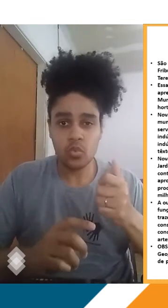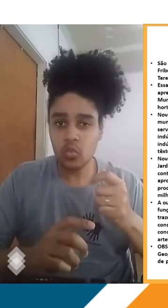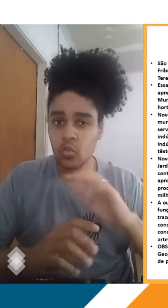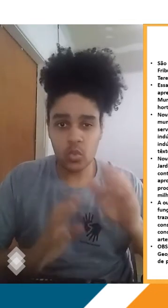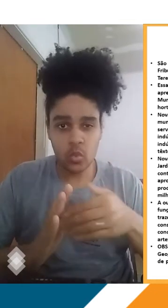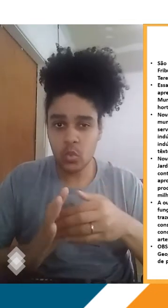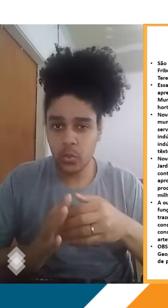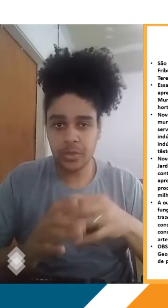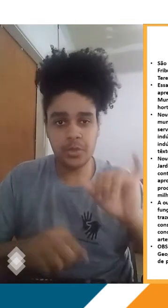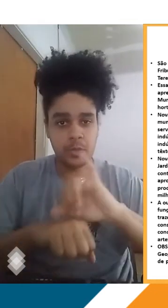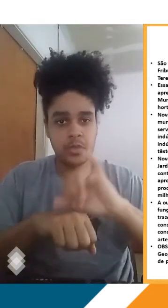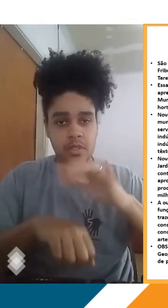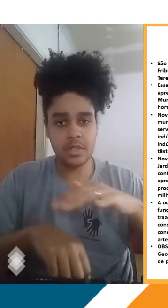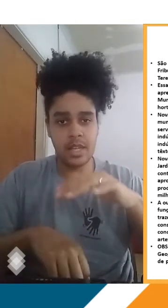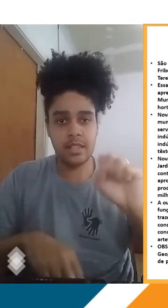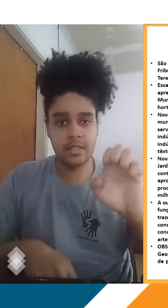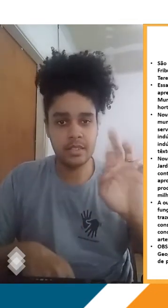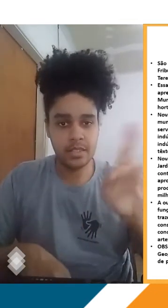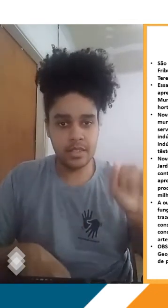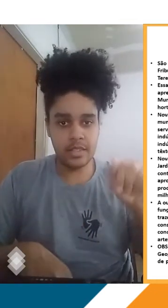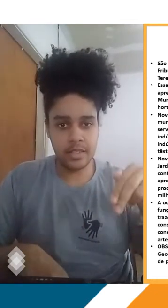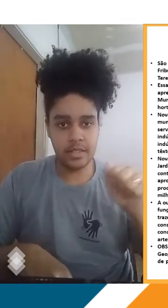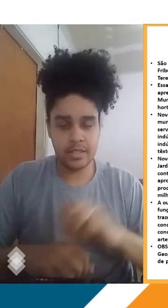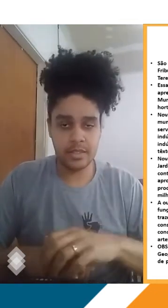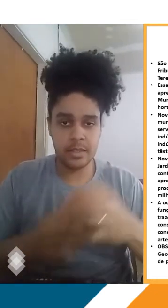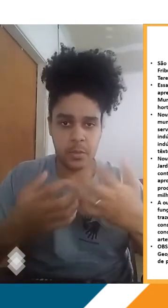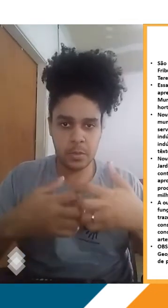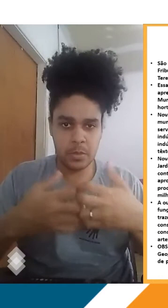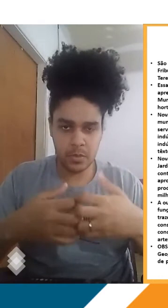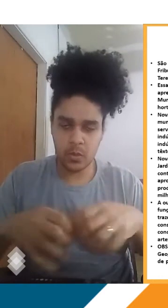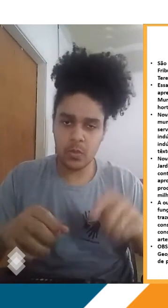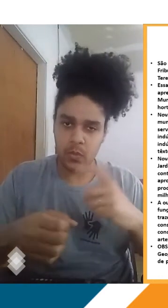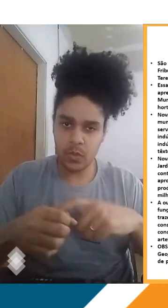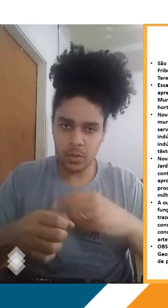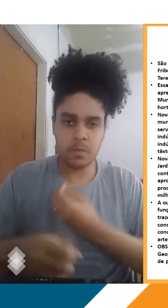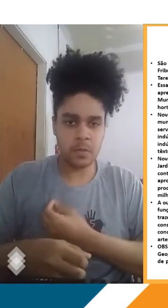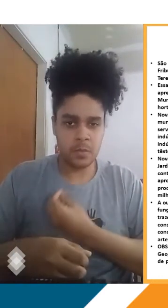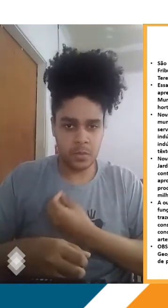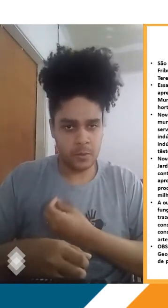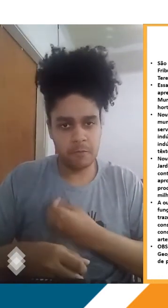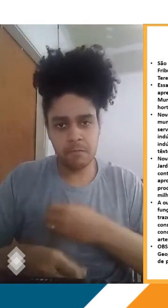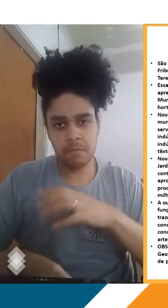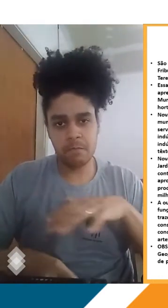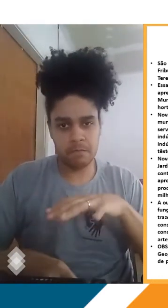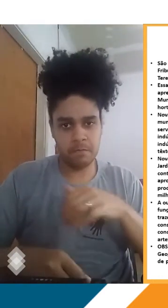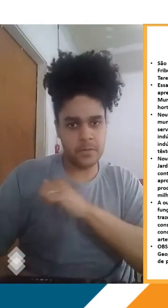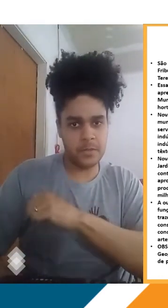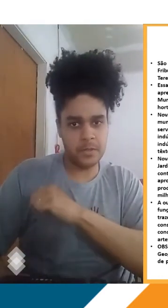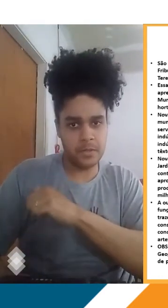sobre quase todos os municípios da região serrana. A cidade de Petrópolis voltou a fazer parte da região metropolitana do Rio no final do